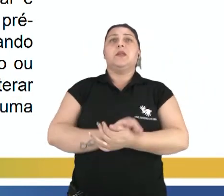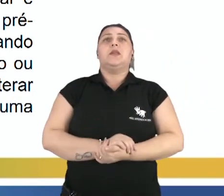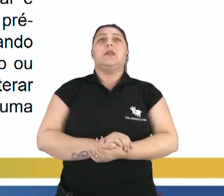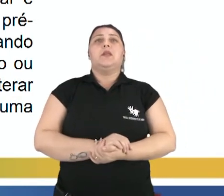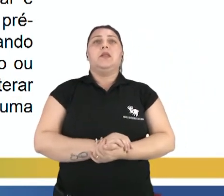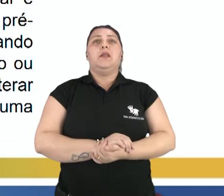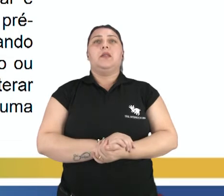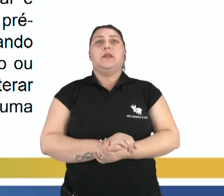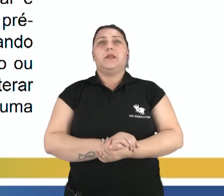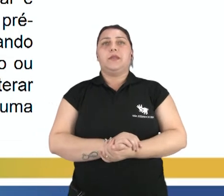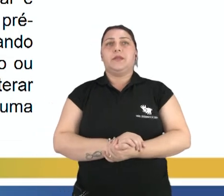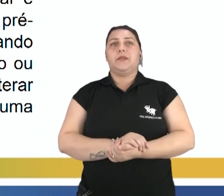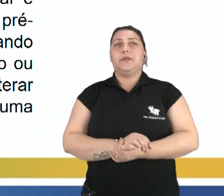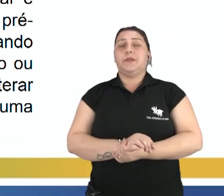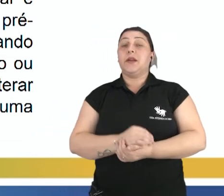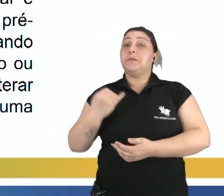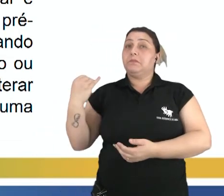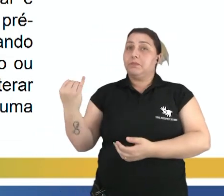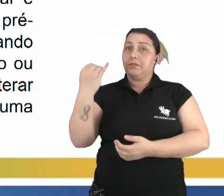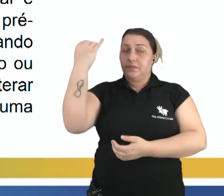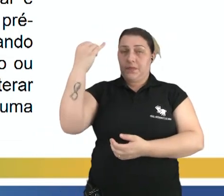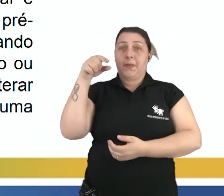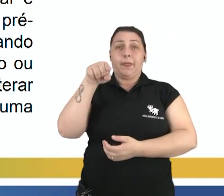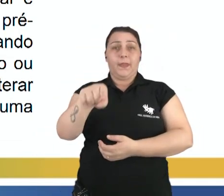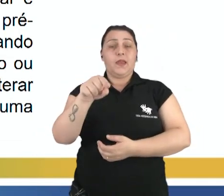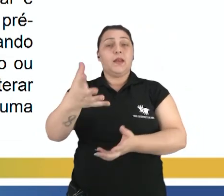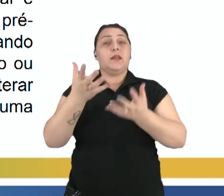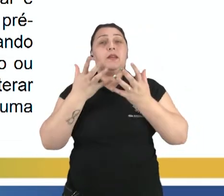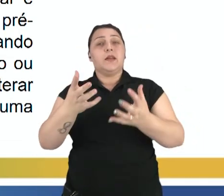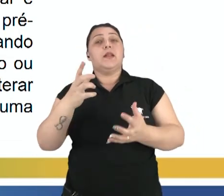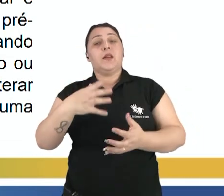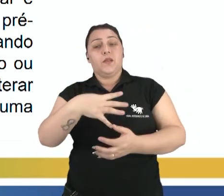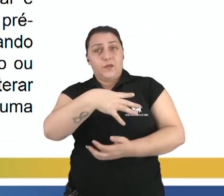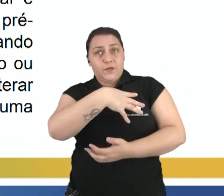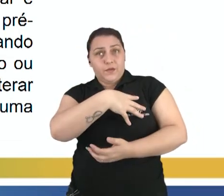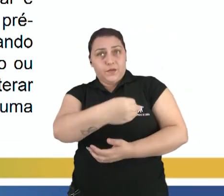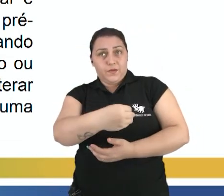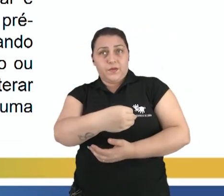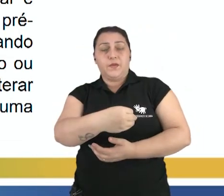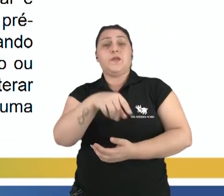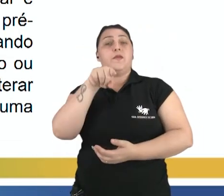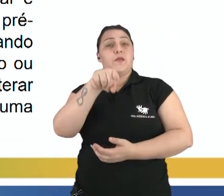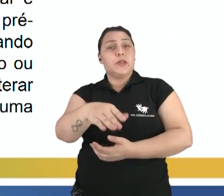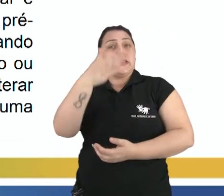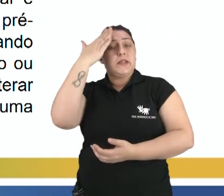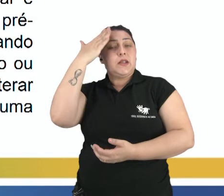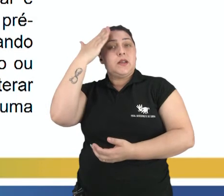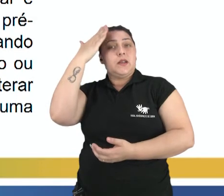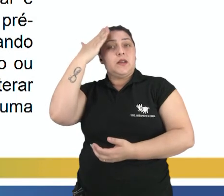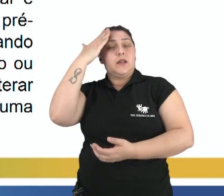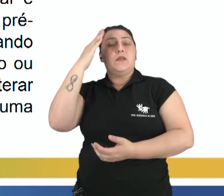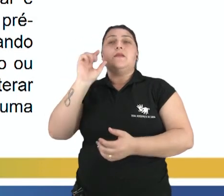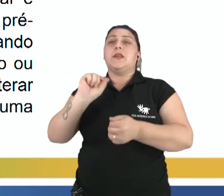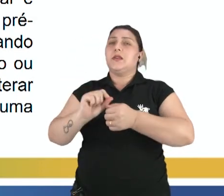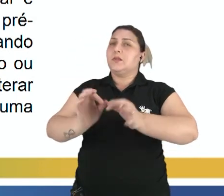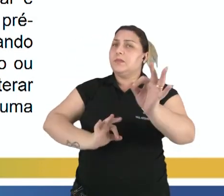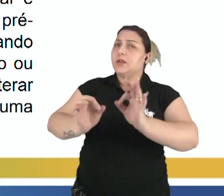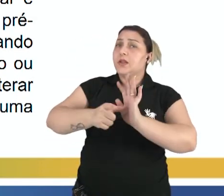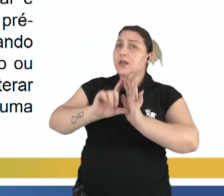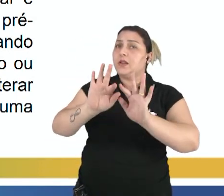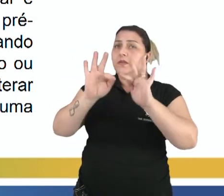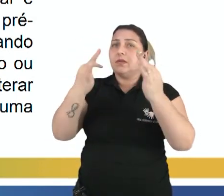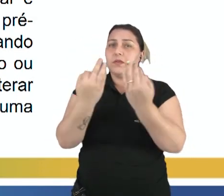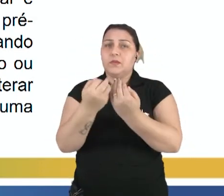garantia da liberdade de escolha. Então, é importante que quando você queira ter um filho, é importante você saber fazer aquele planejamento